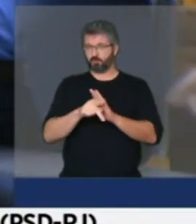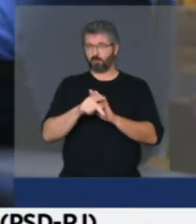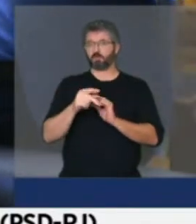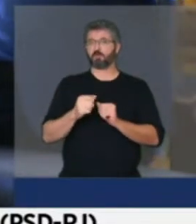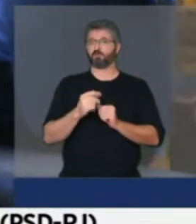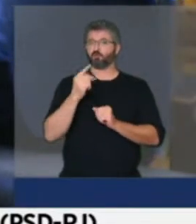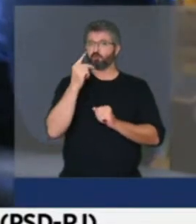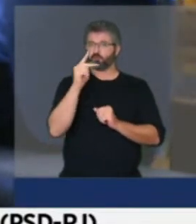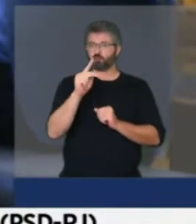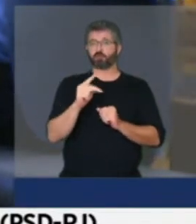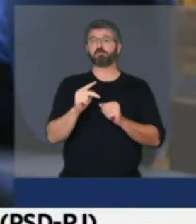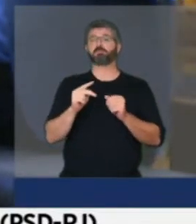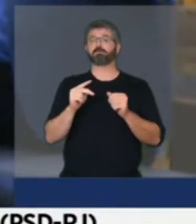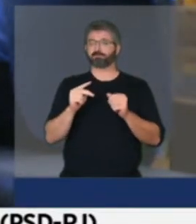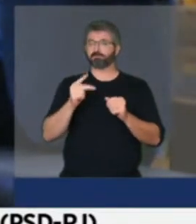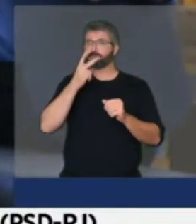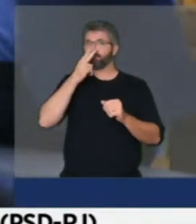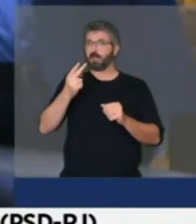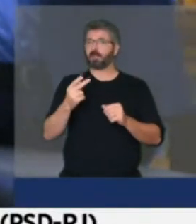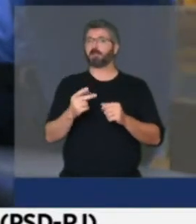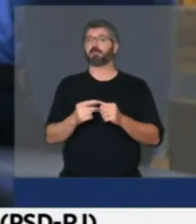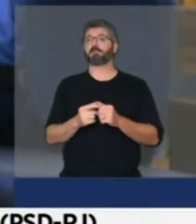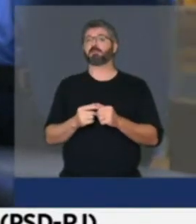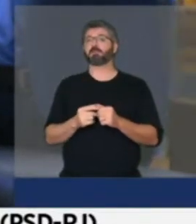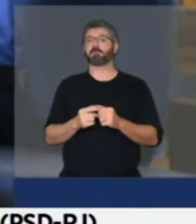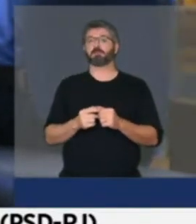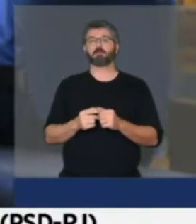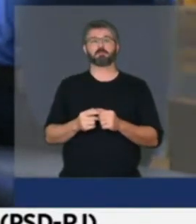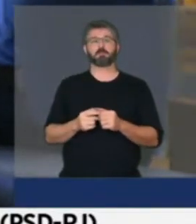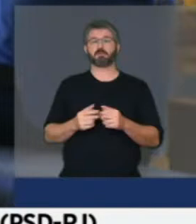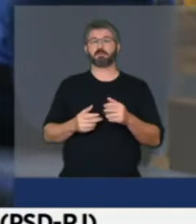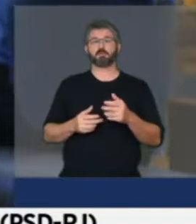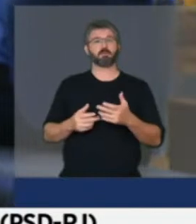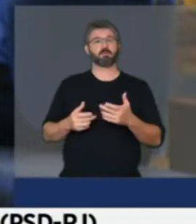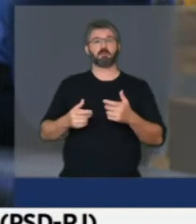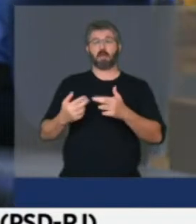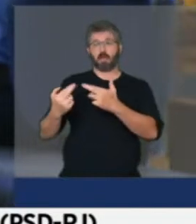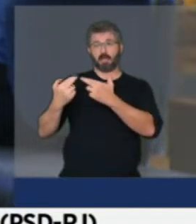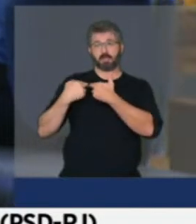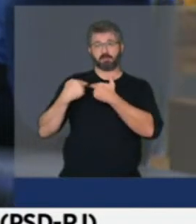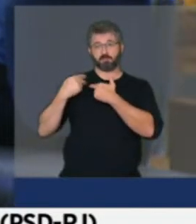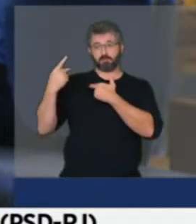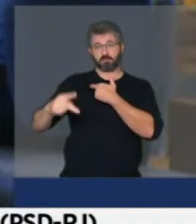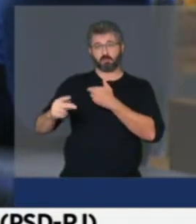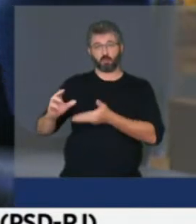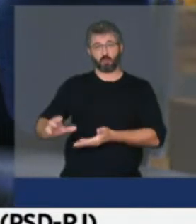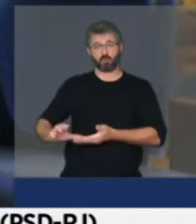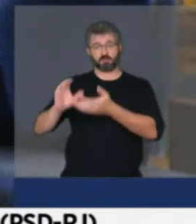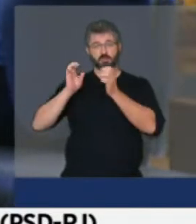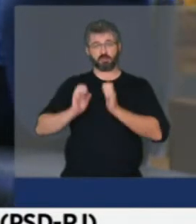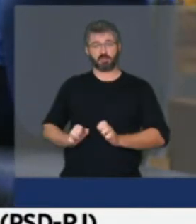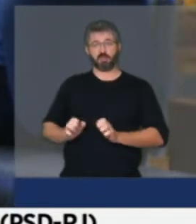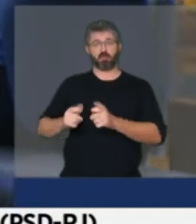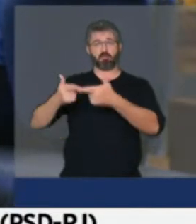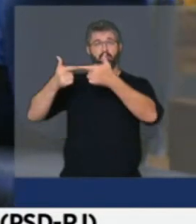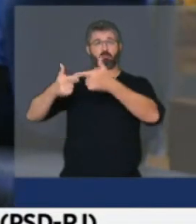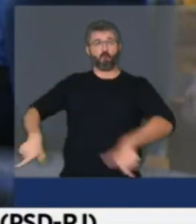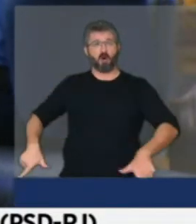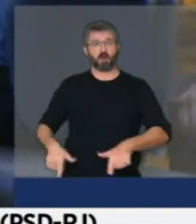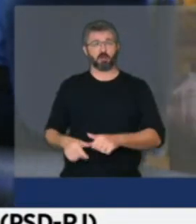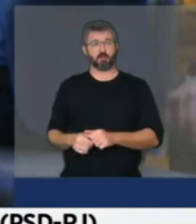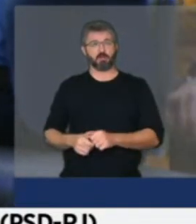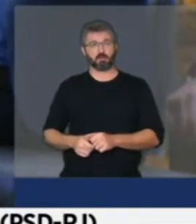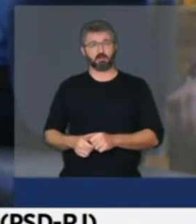Excelência, constituem, na verdade, esvaziamento das competências do Conselho de Ética desta Casa,